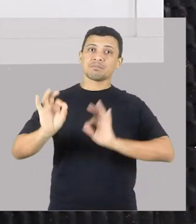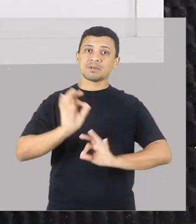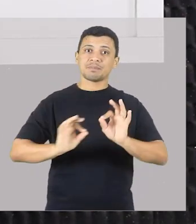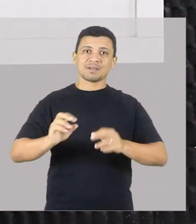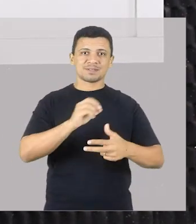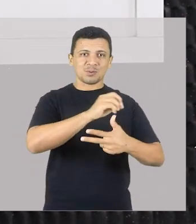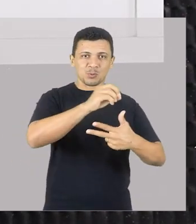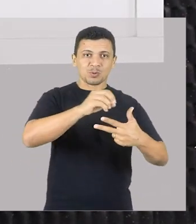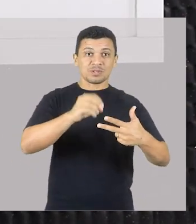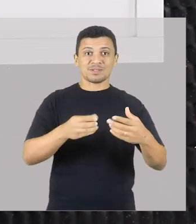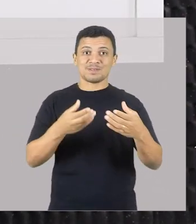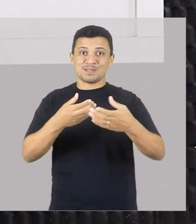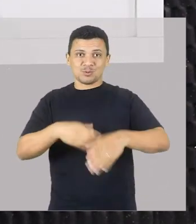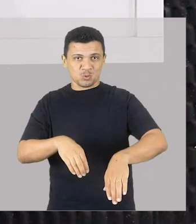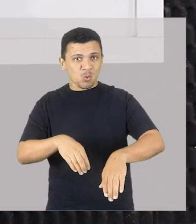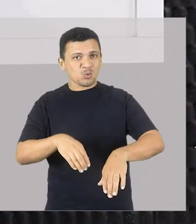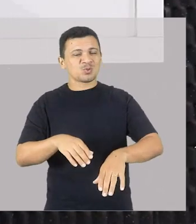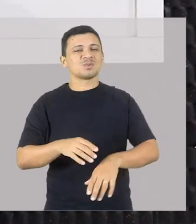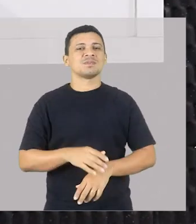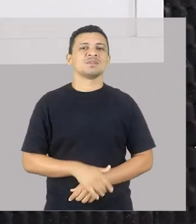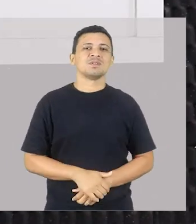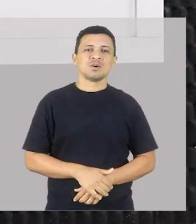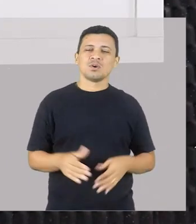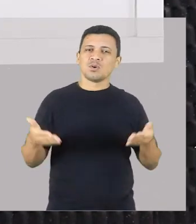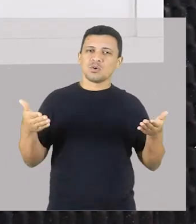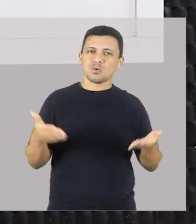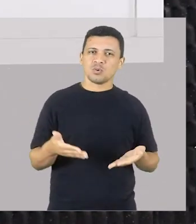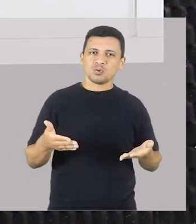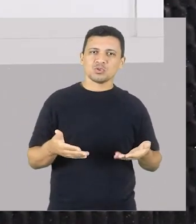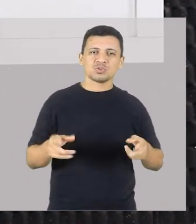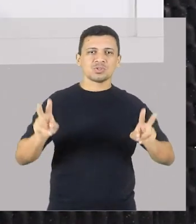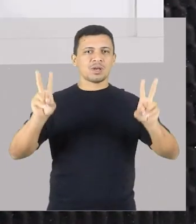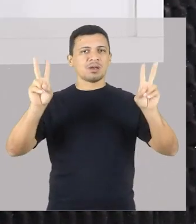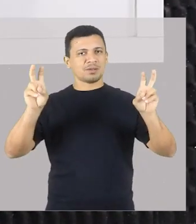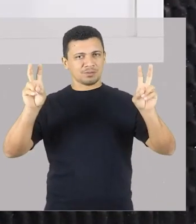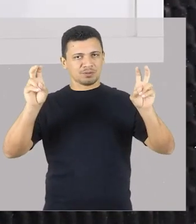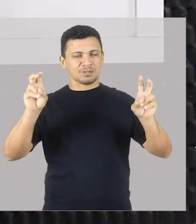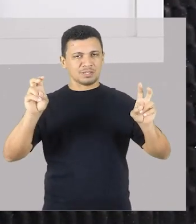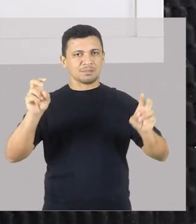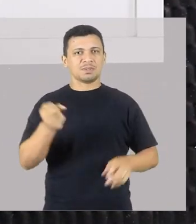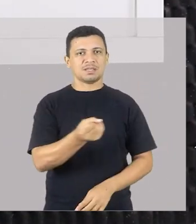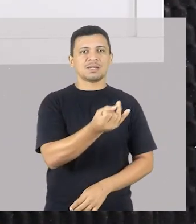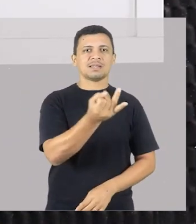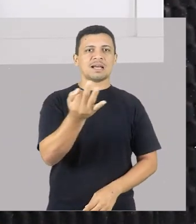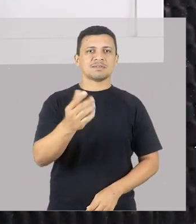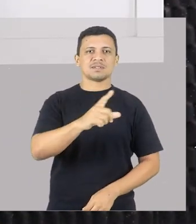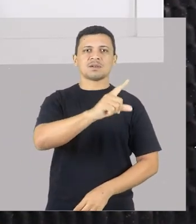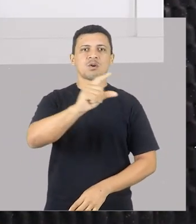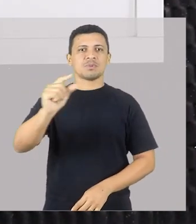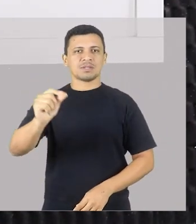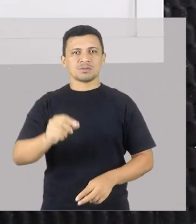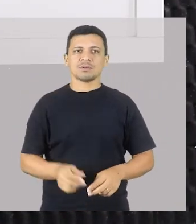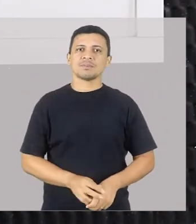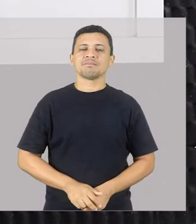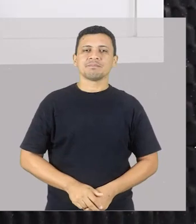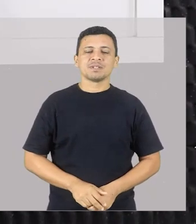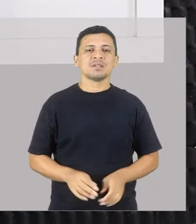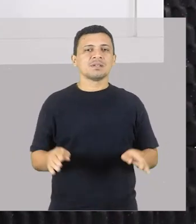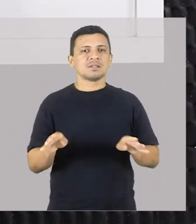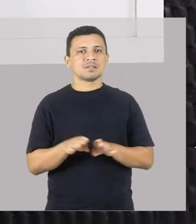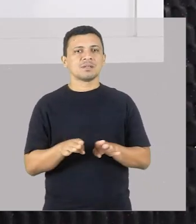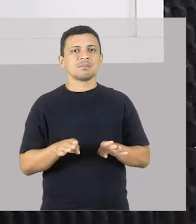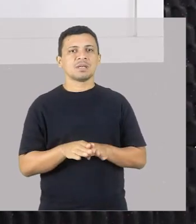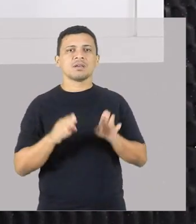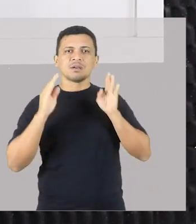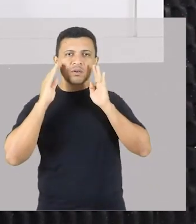dos concursos, né? Hoje a gente vai dar o segundo vídeo sobre análise combinatória, né? O nosso tema,